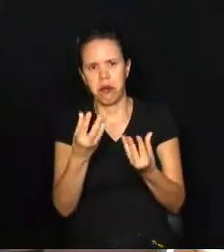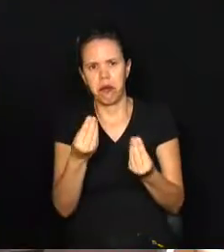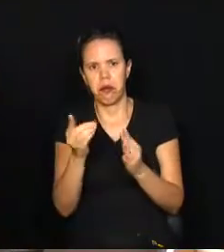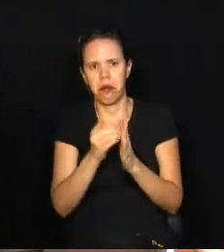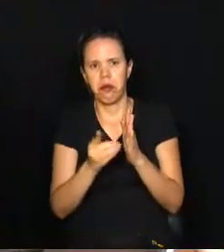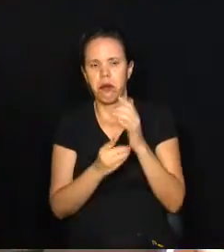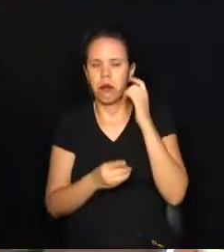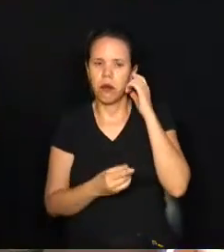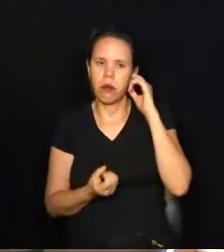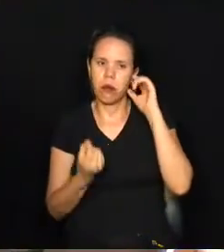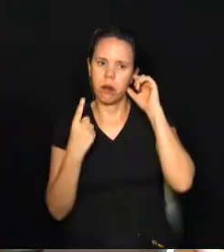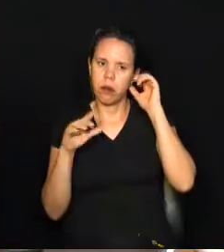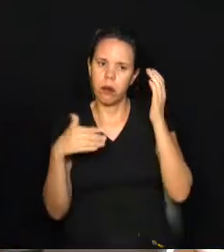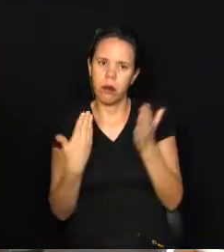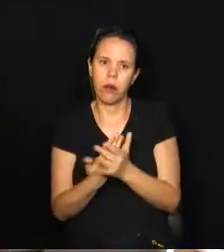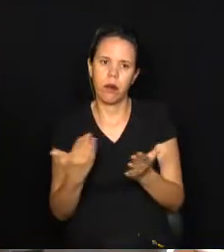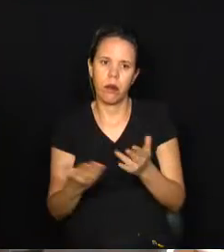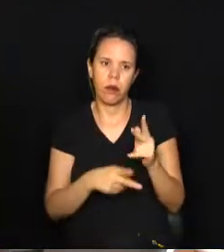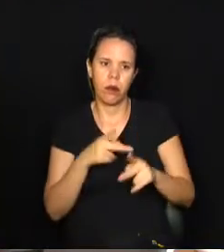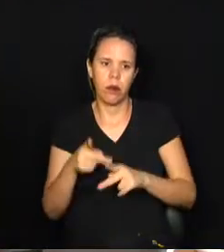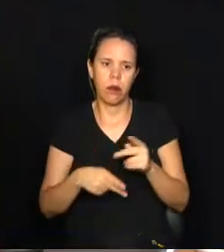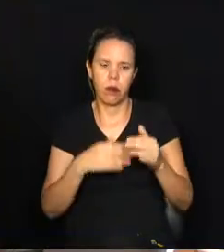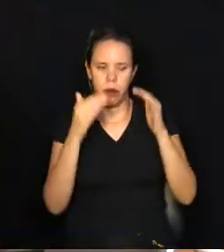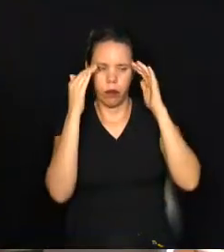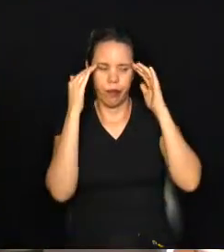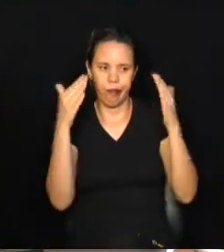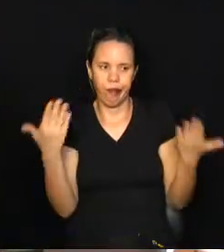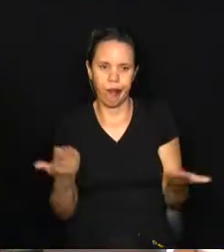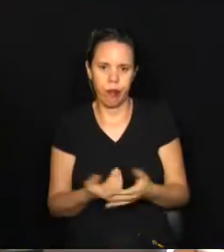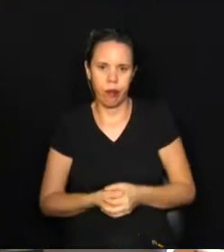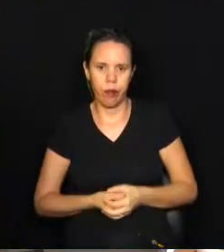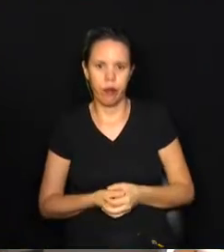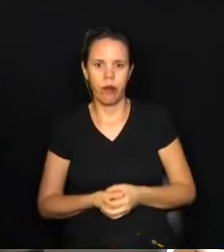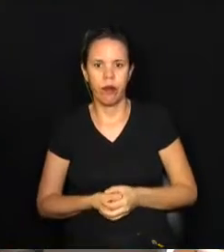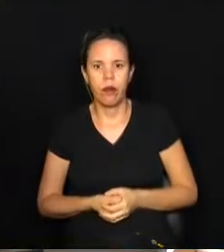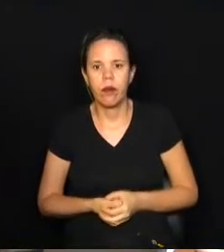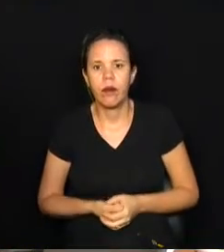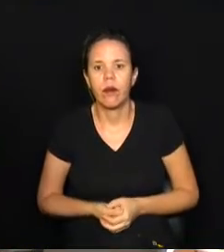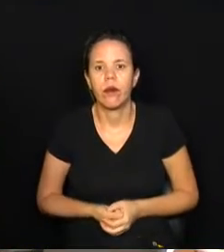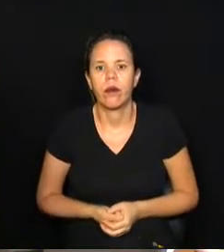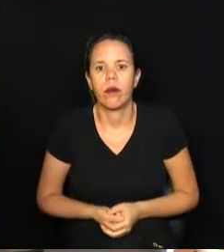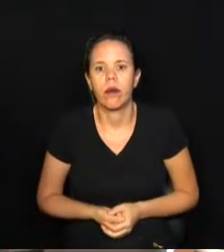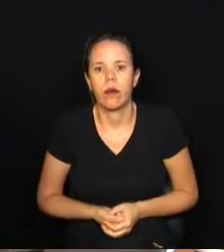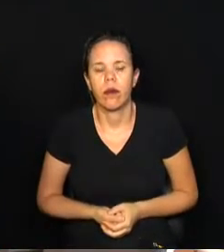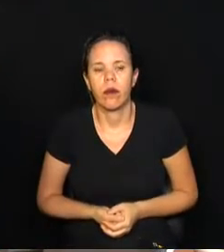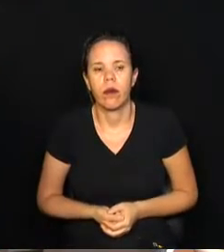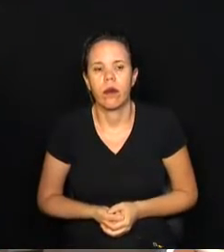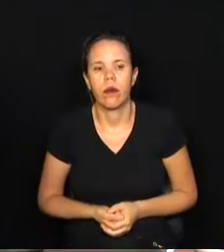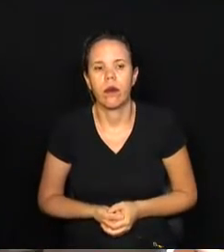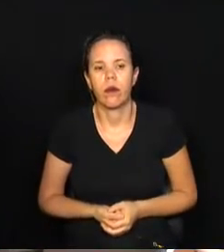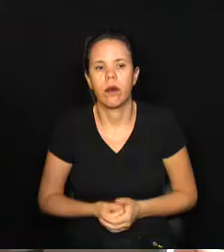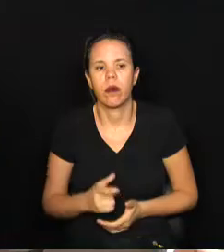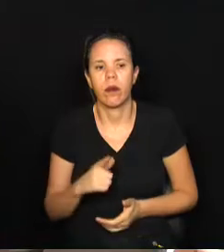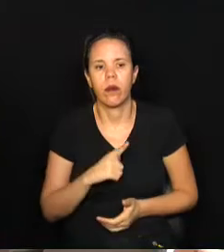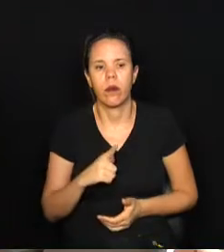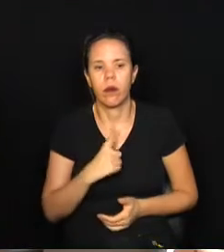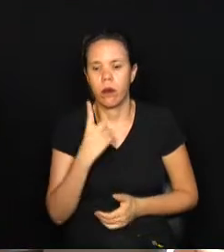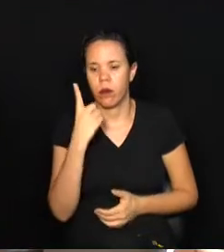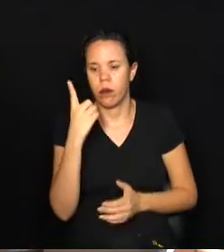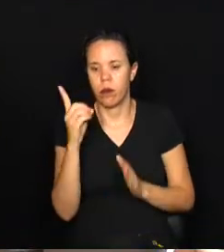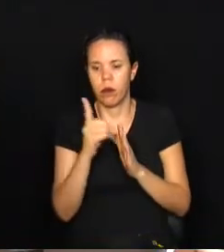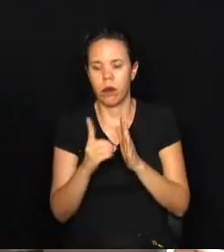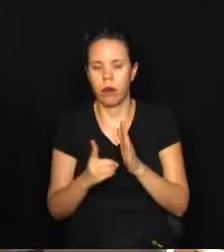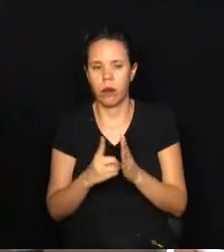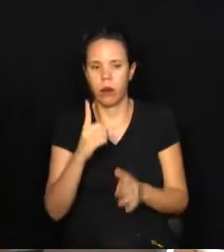malucos que até hoje o pessoal estão seguindo, né? Então, e quando tem um decreto, como o